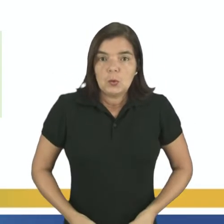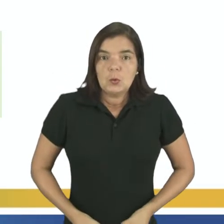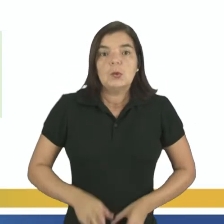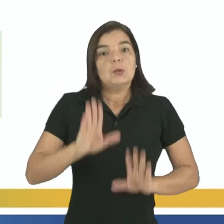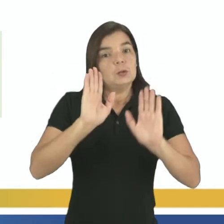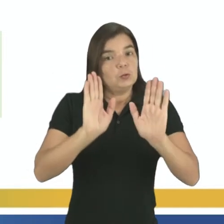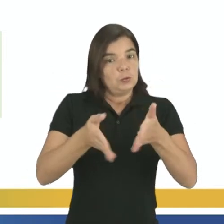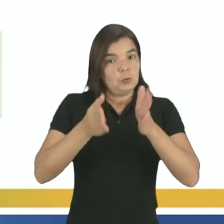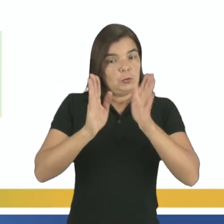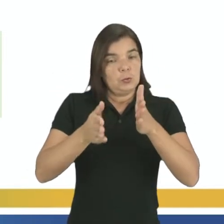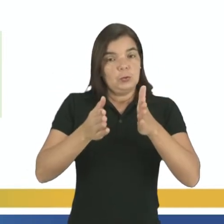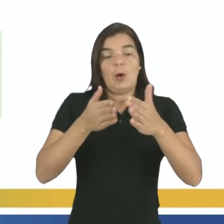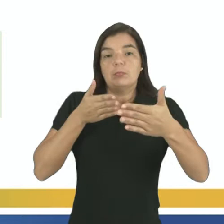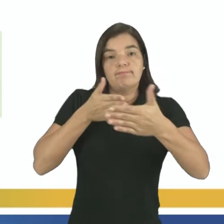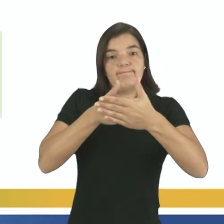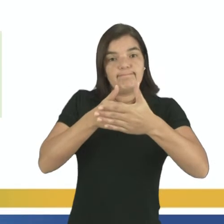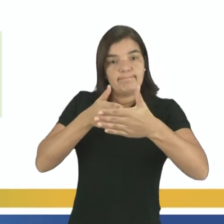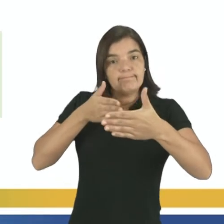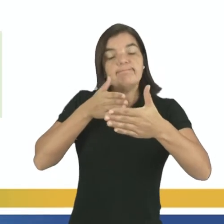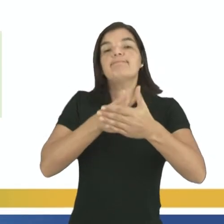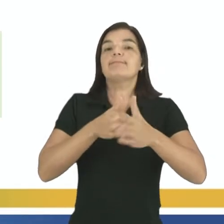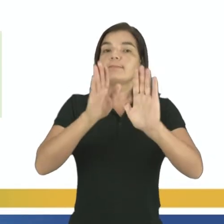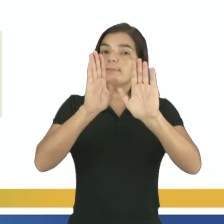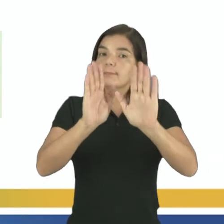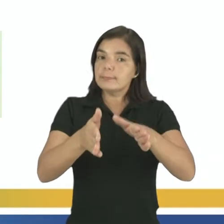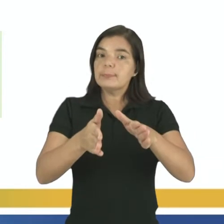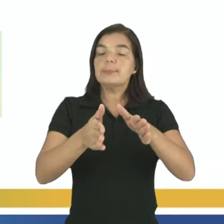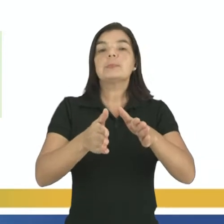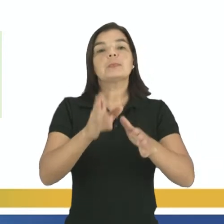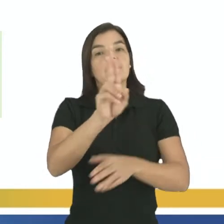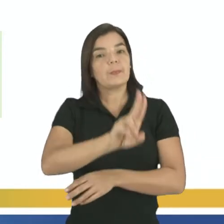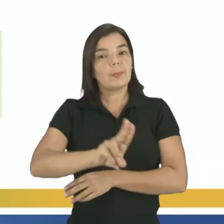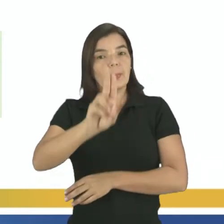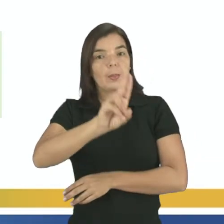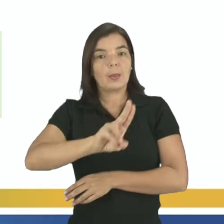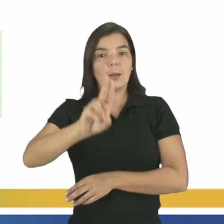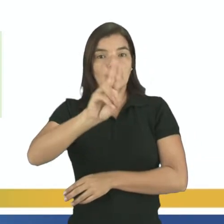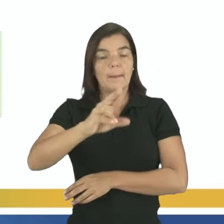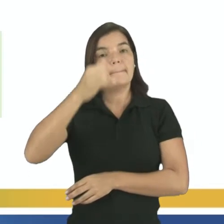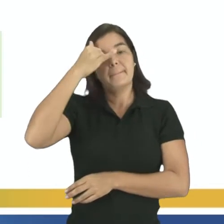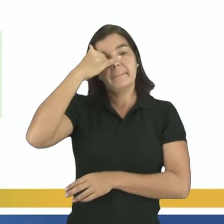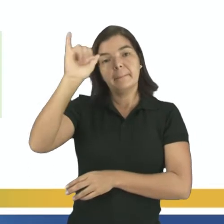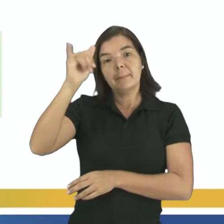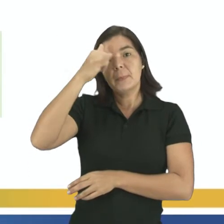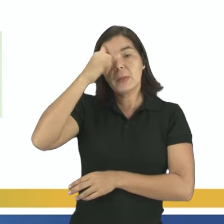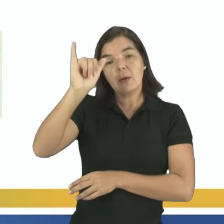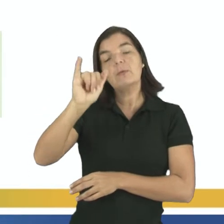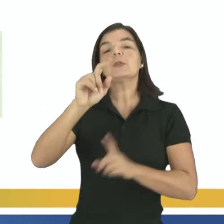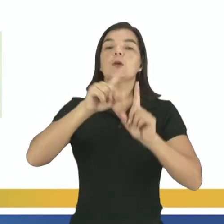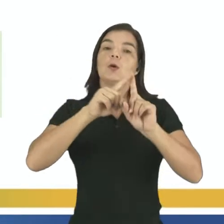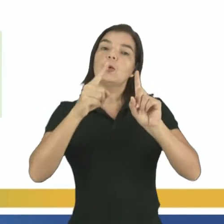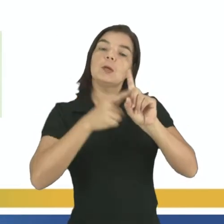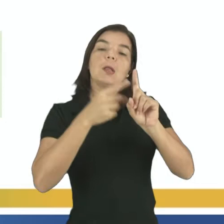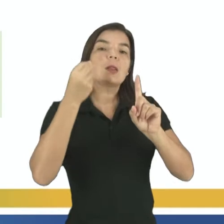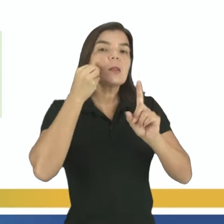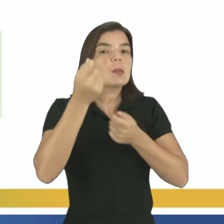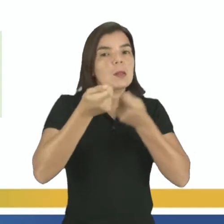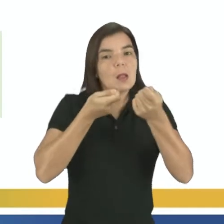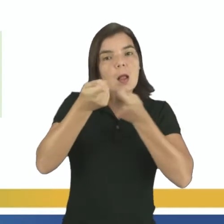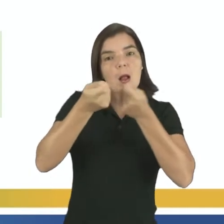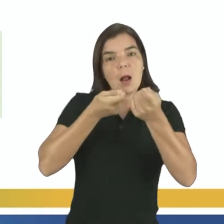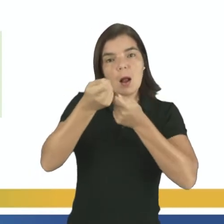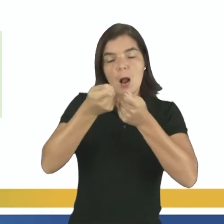já era um método de barreira que já vinha sendo utilizado para evitar uma gravidez e tentar controlar